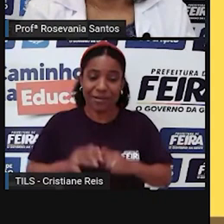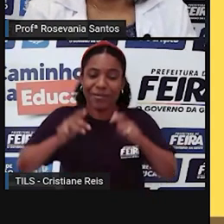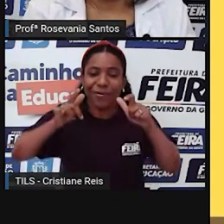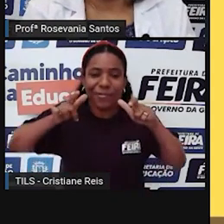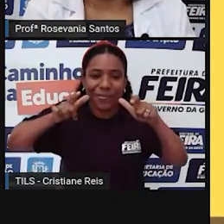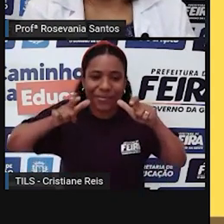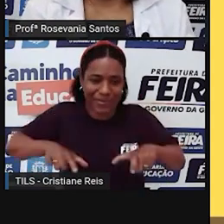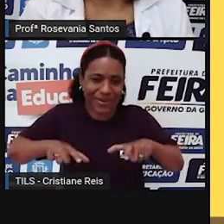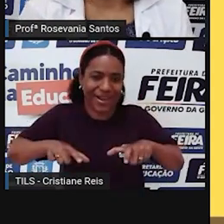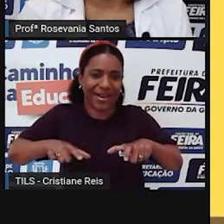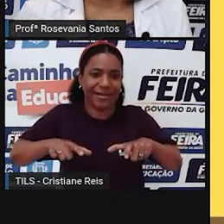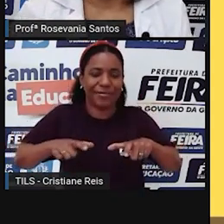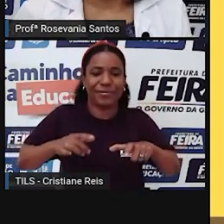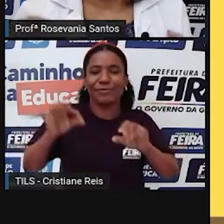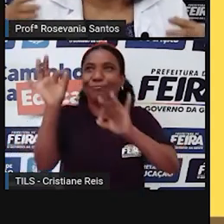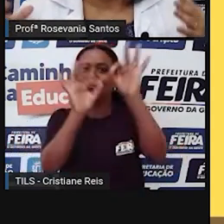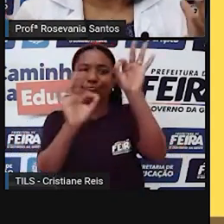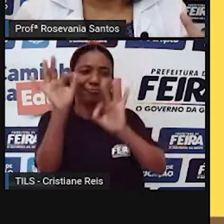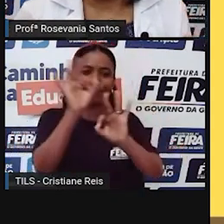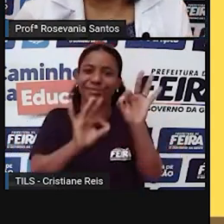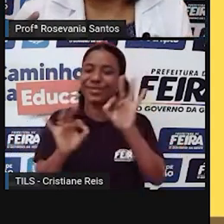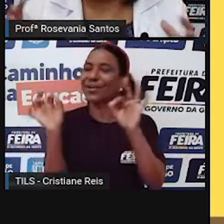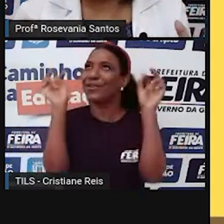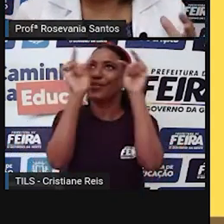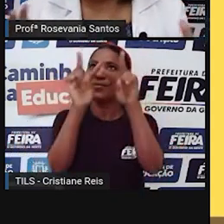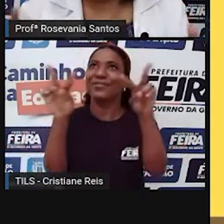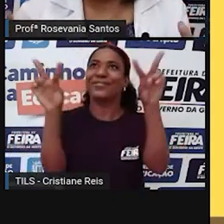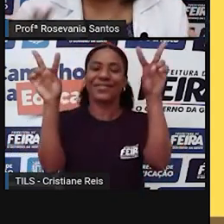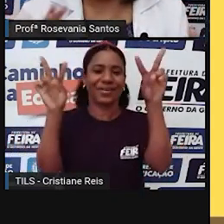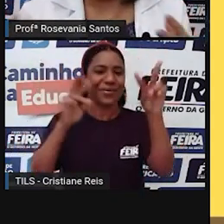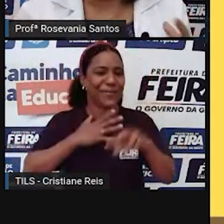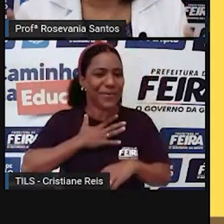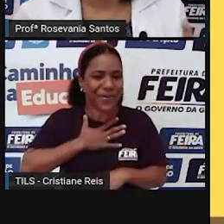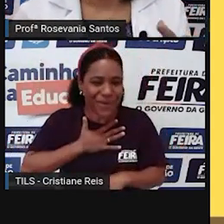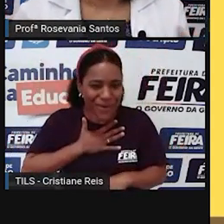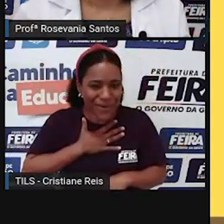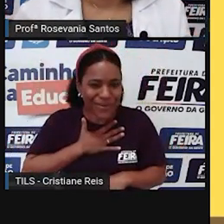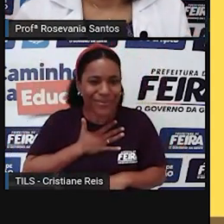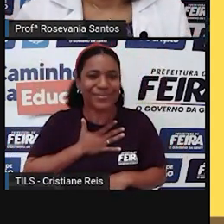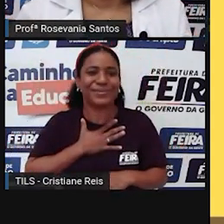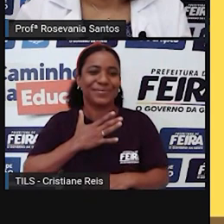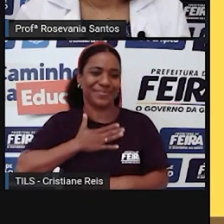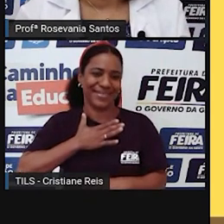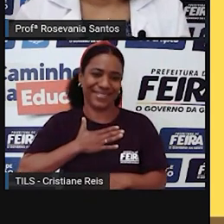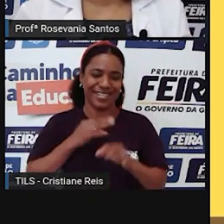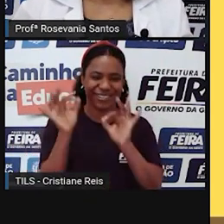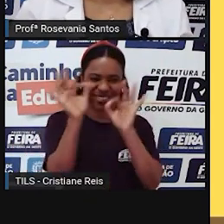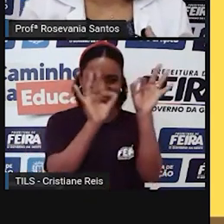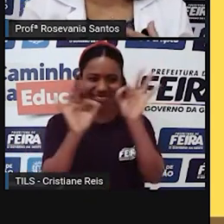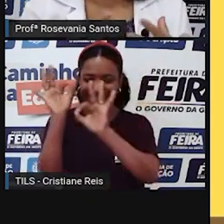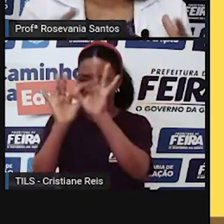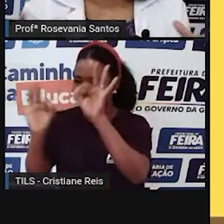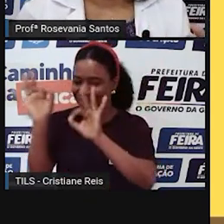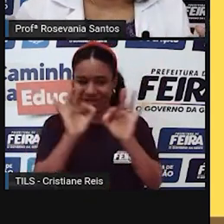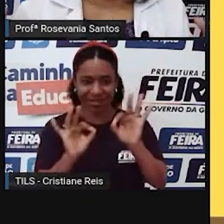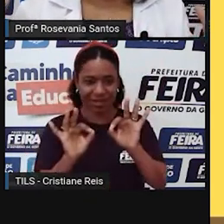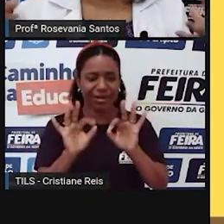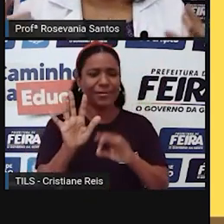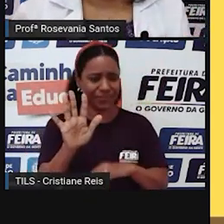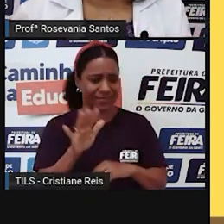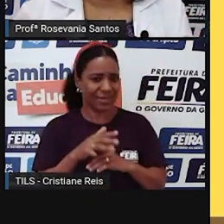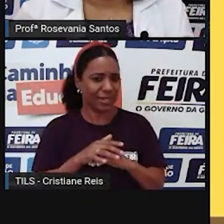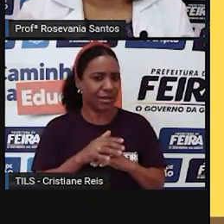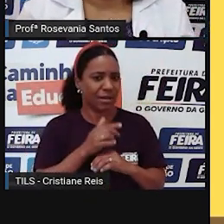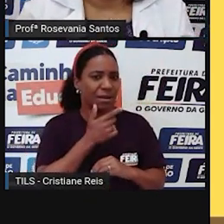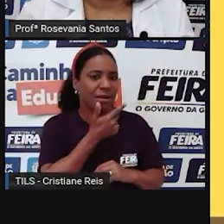identidade para ele, né? Percebam que até os quartos, né, para quem tem irmãos que têm quartos separados, mesmo estando dentro da